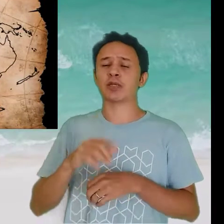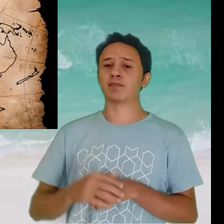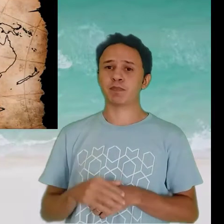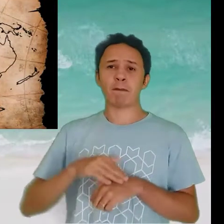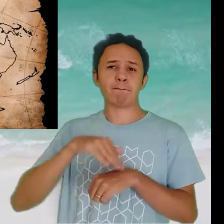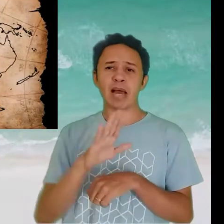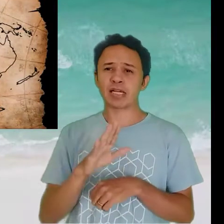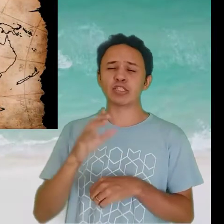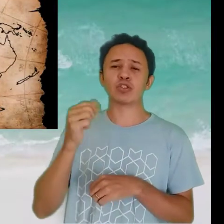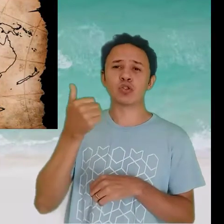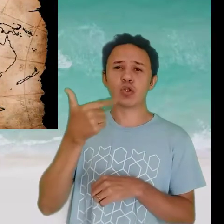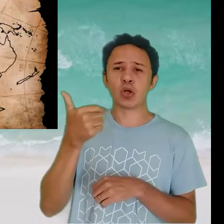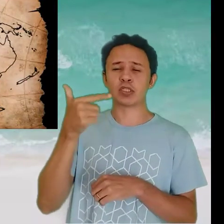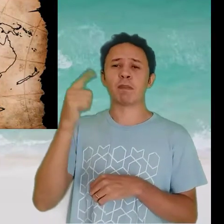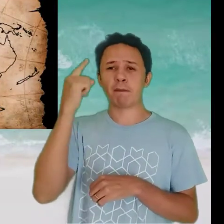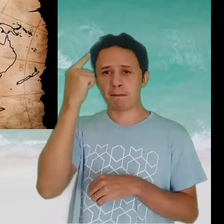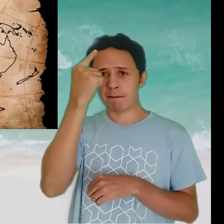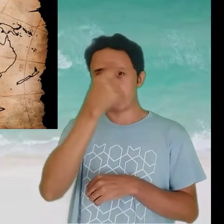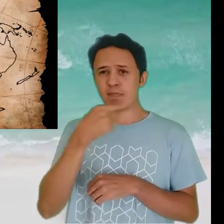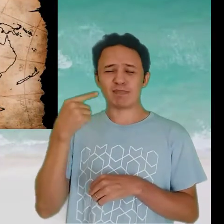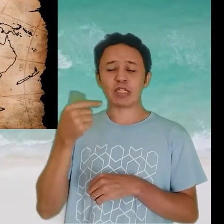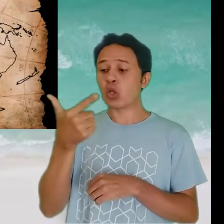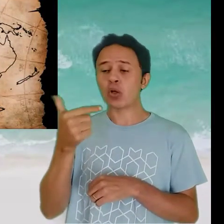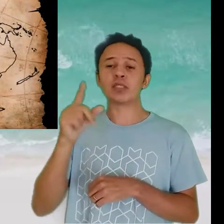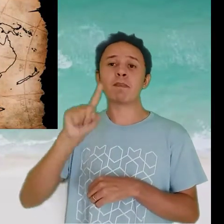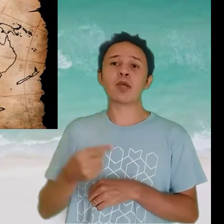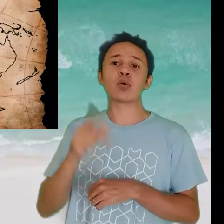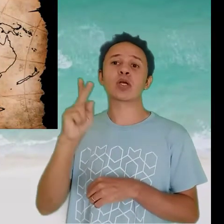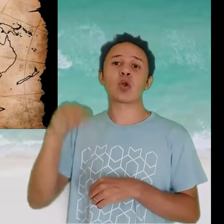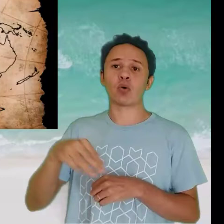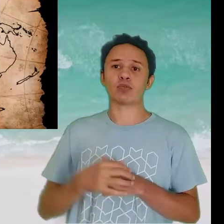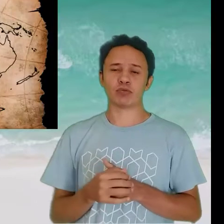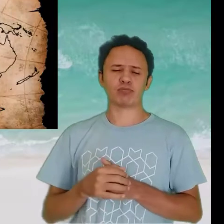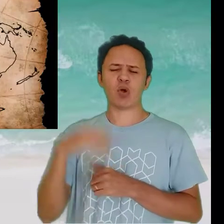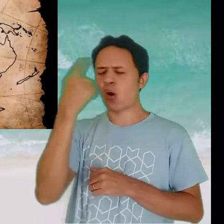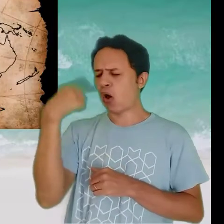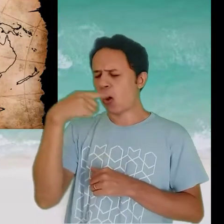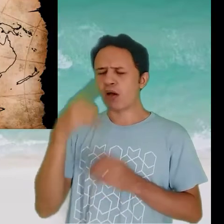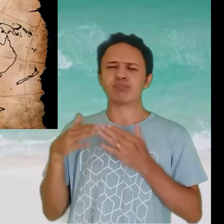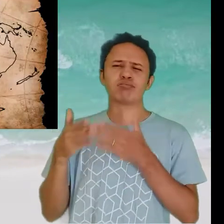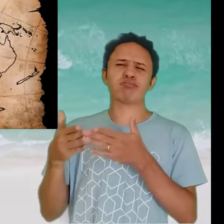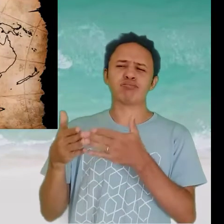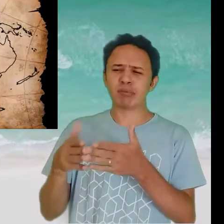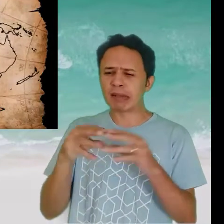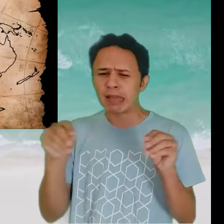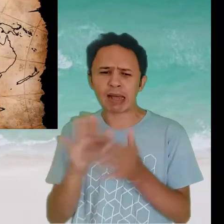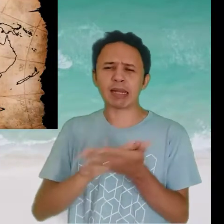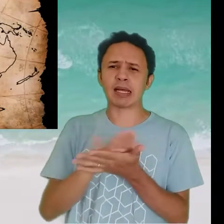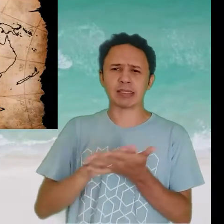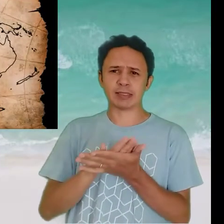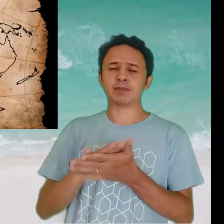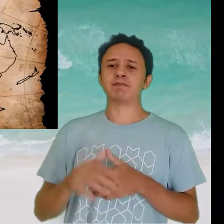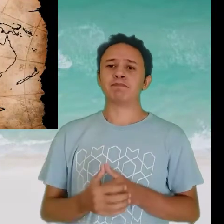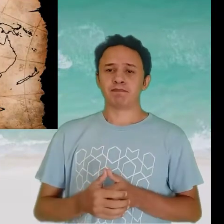de 12.000 quilômetros. A esquadra de Vasco ficou 93 dias em alto mar, sem sinal de terra. Quase 3